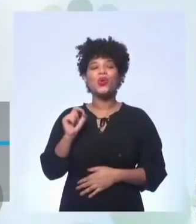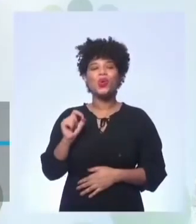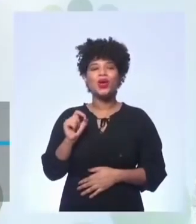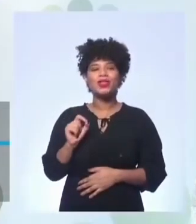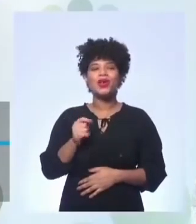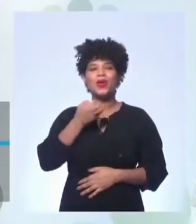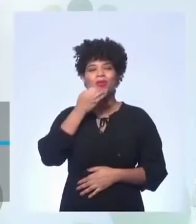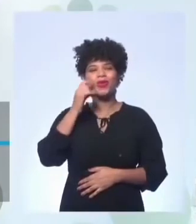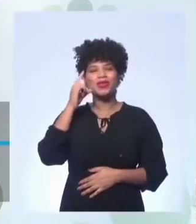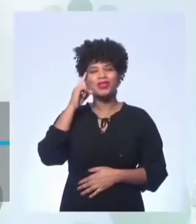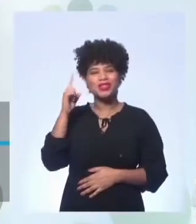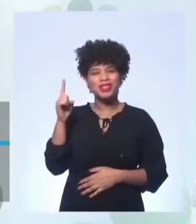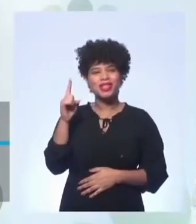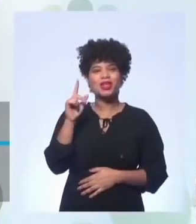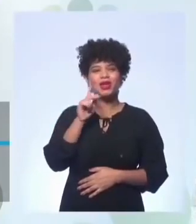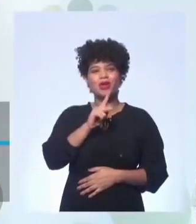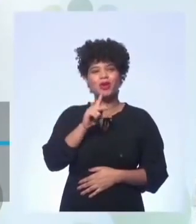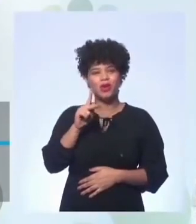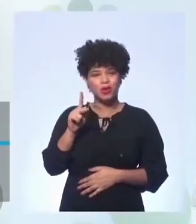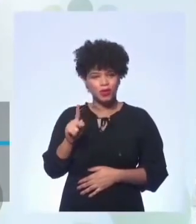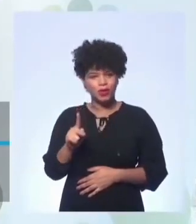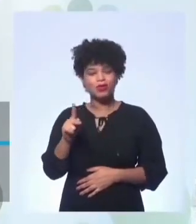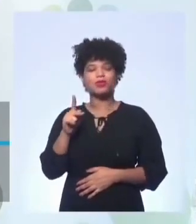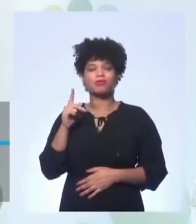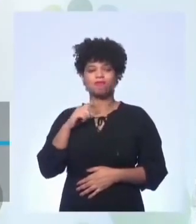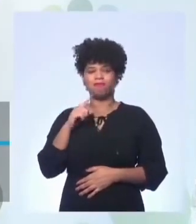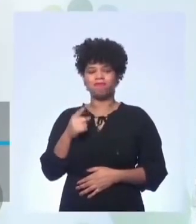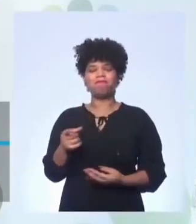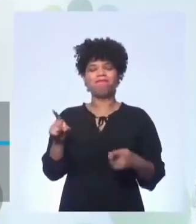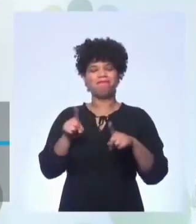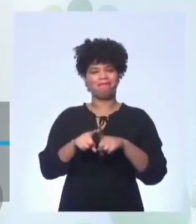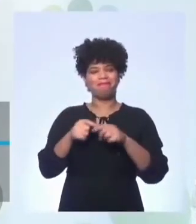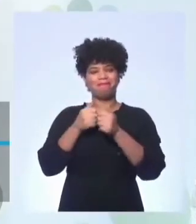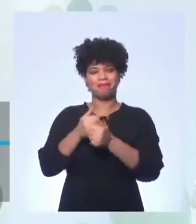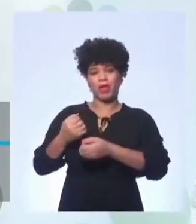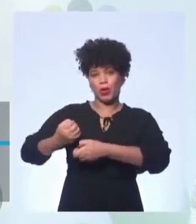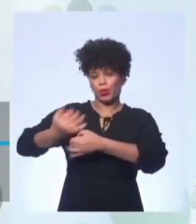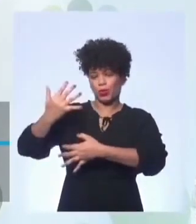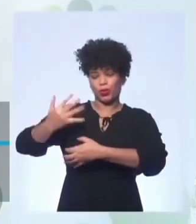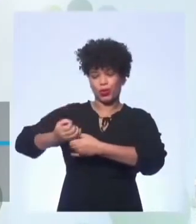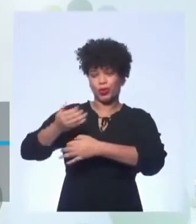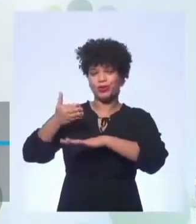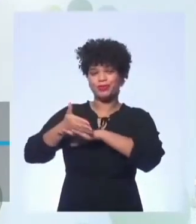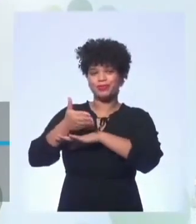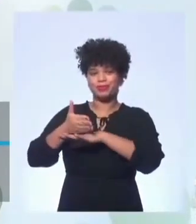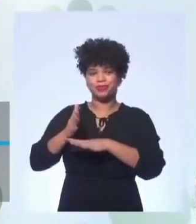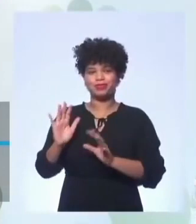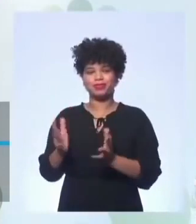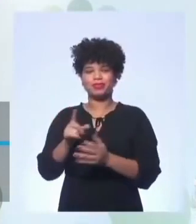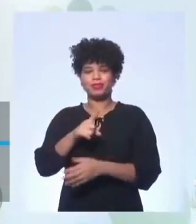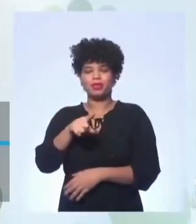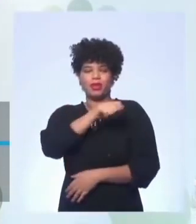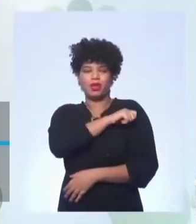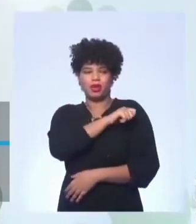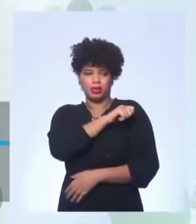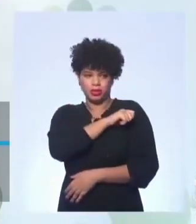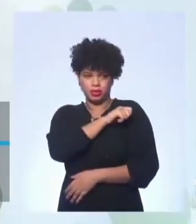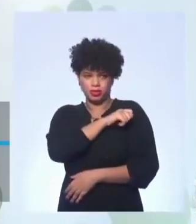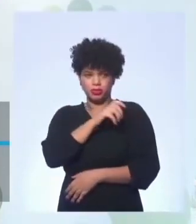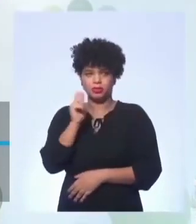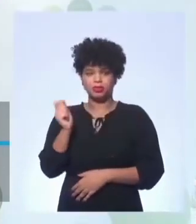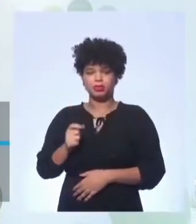os professores guerreiros e parceiros que já estão no chatinho, estimulando essa garotada